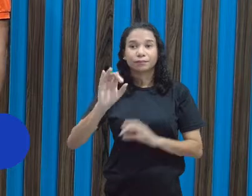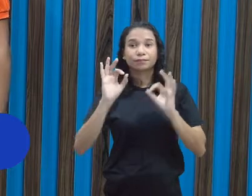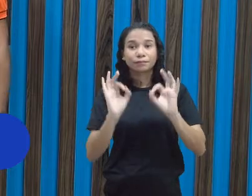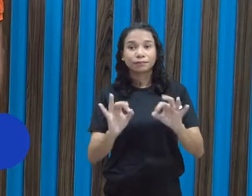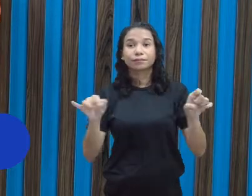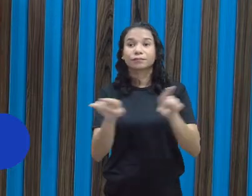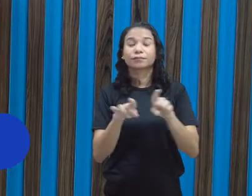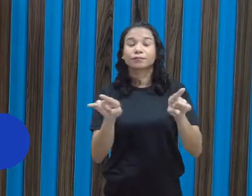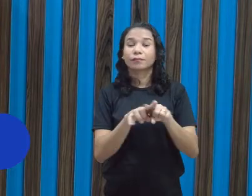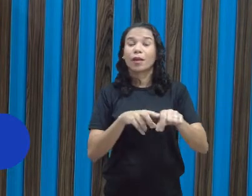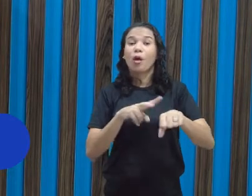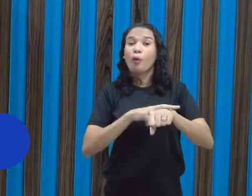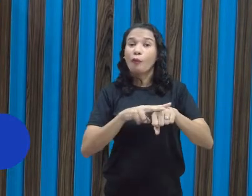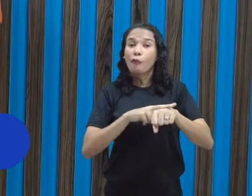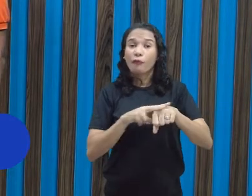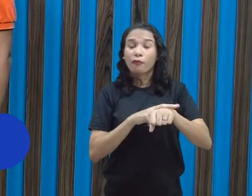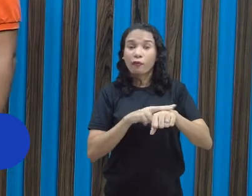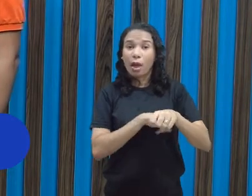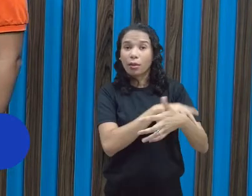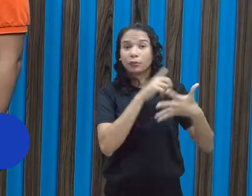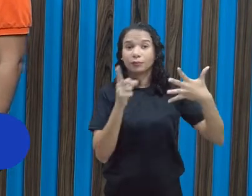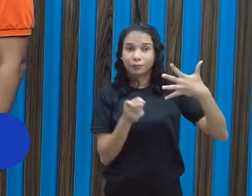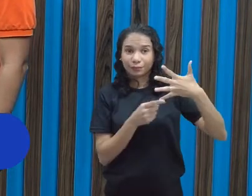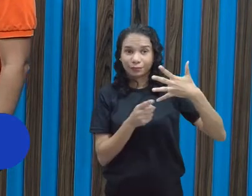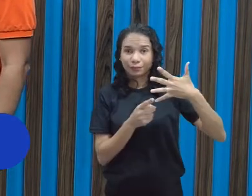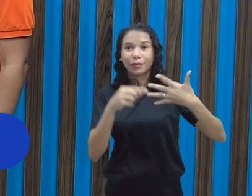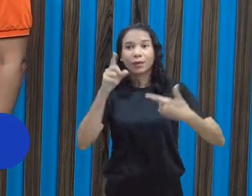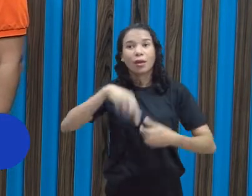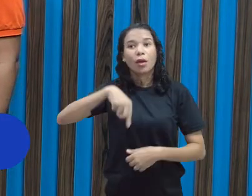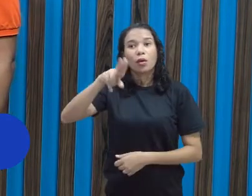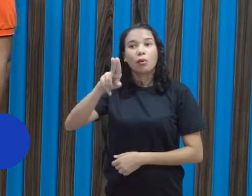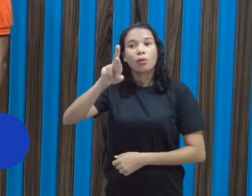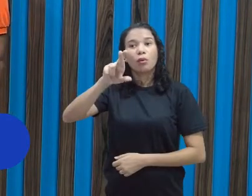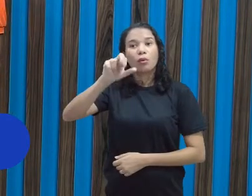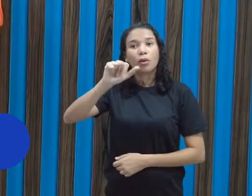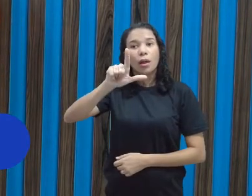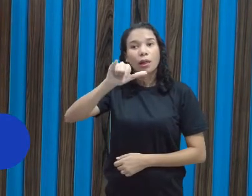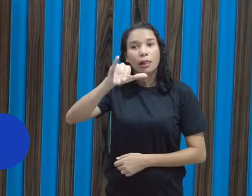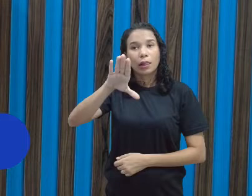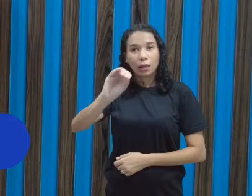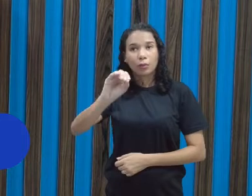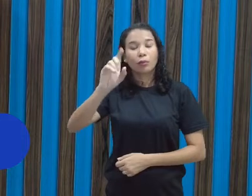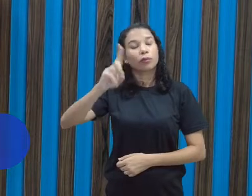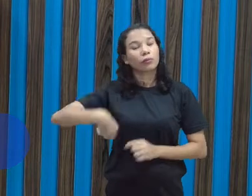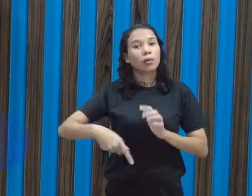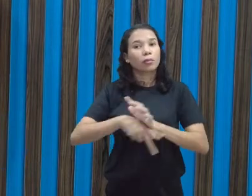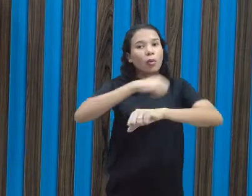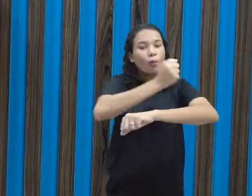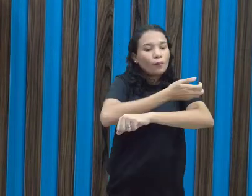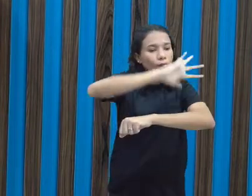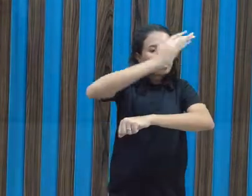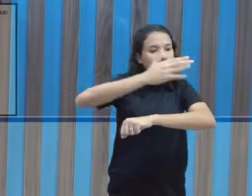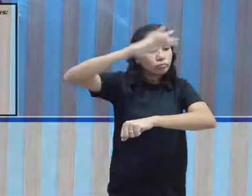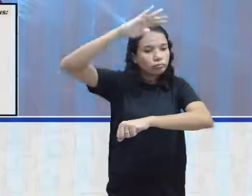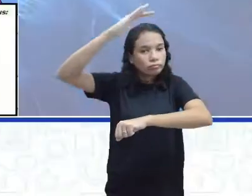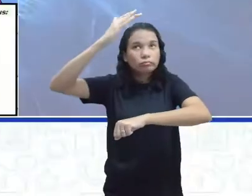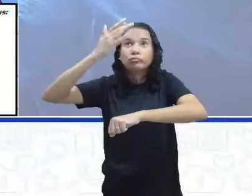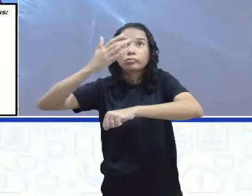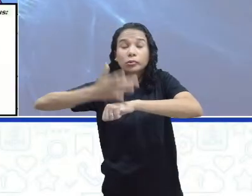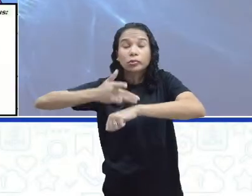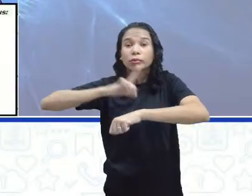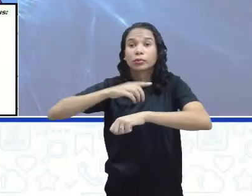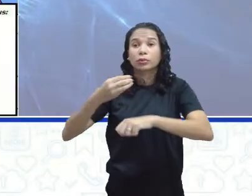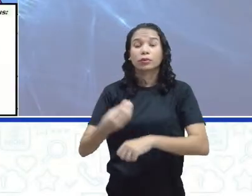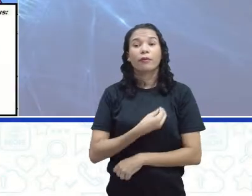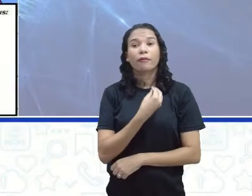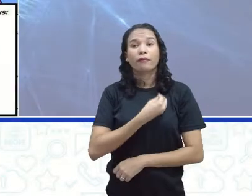E, por último, os povos urálicos, né, que são os povos dos montes Urais, que estão aqui ao norte,